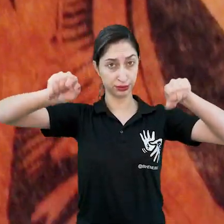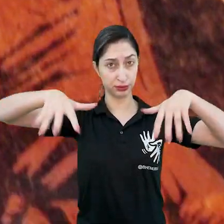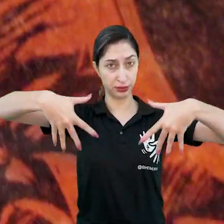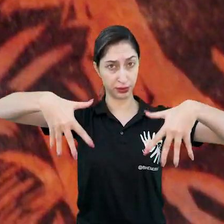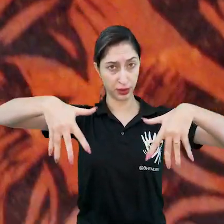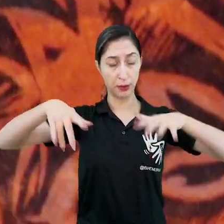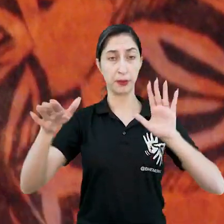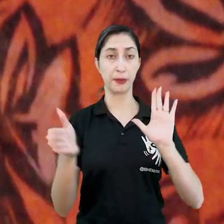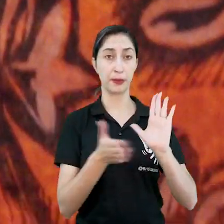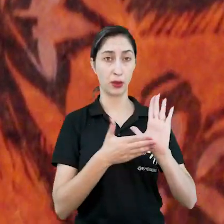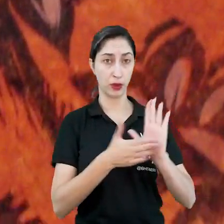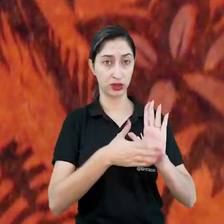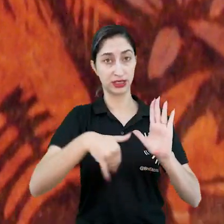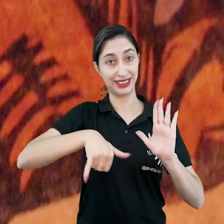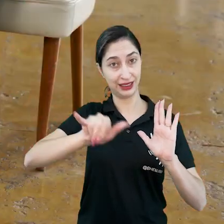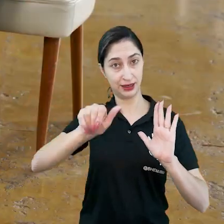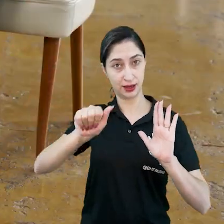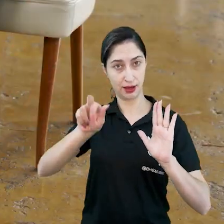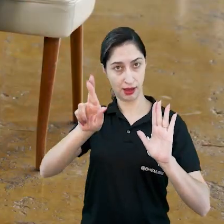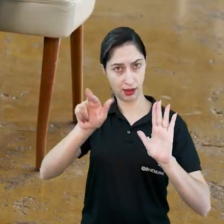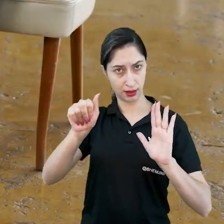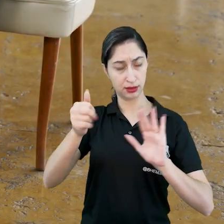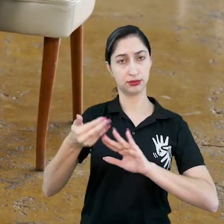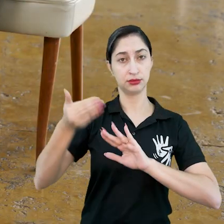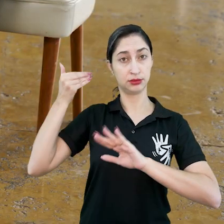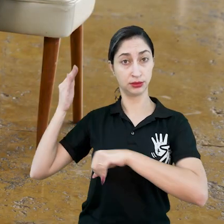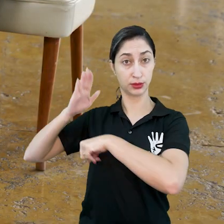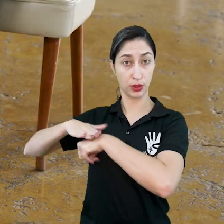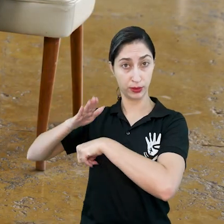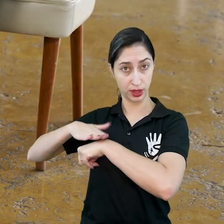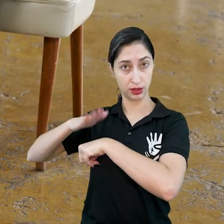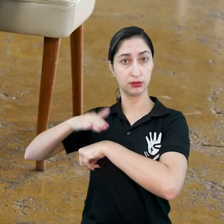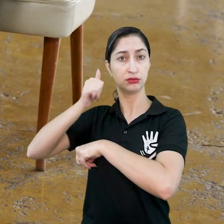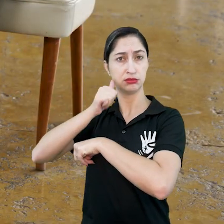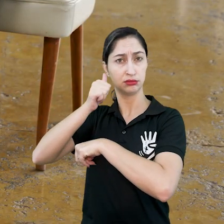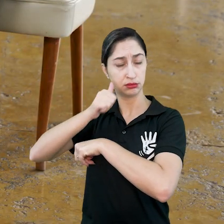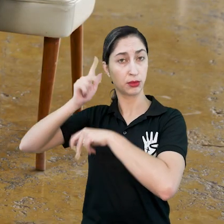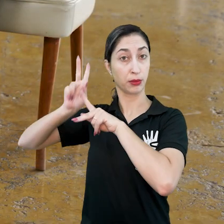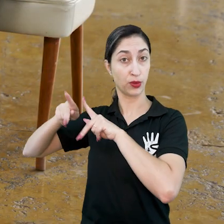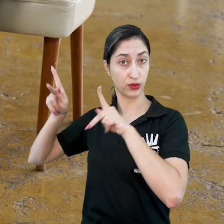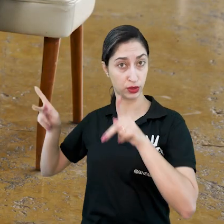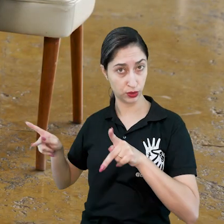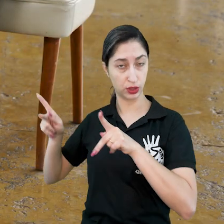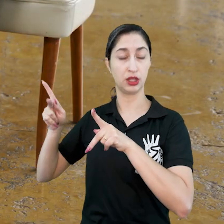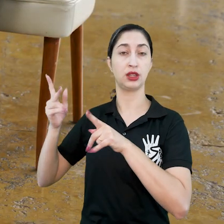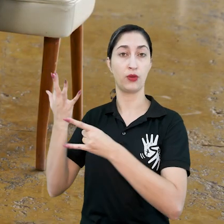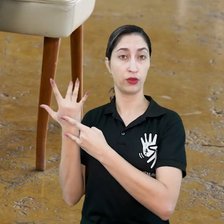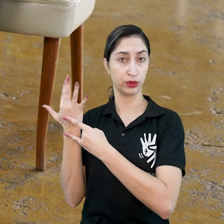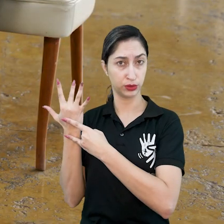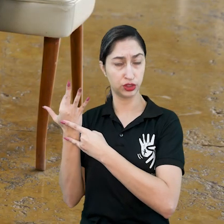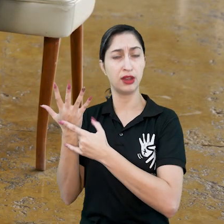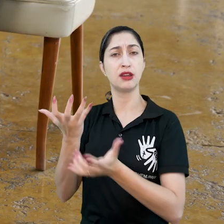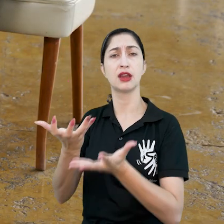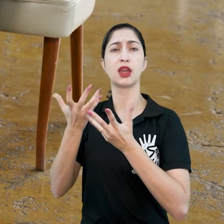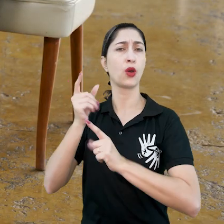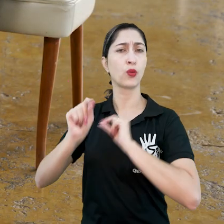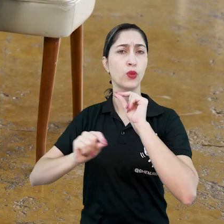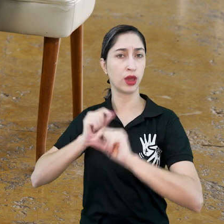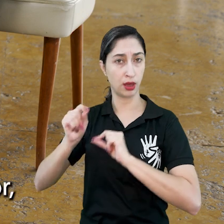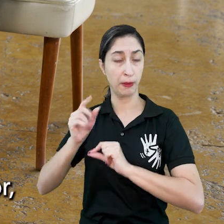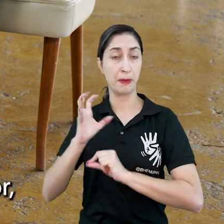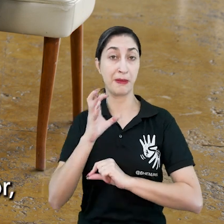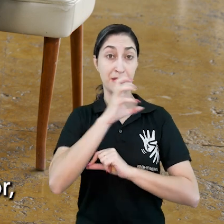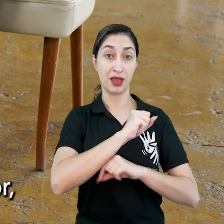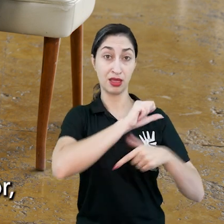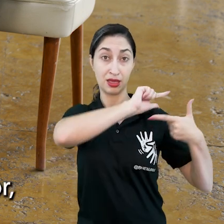estandartes foi uma proposta feita pela Yara, enquanto ela era professora na Universidade Federal de Minas Gerais, de retratar uma